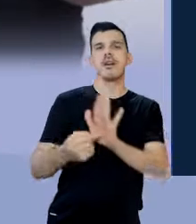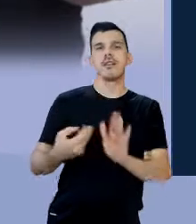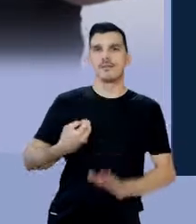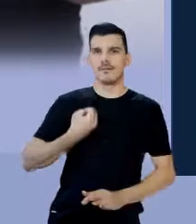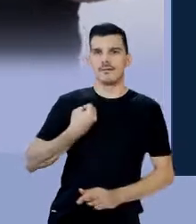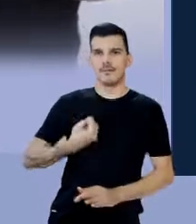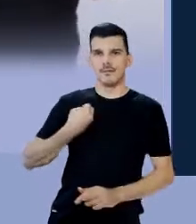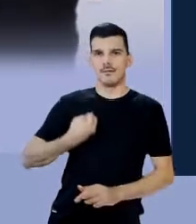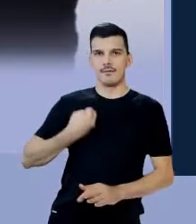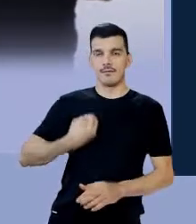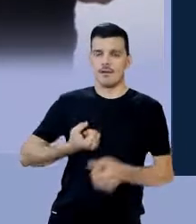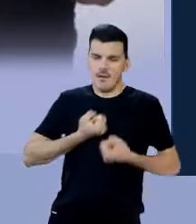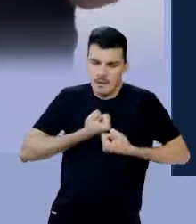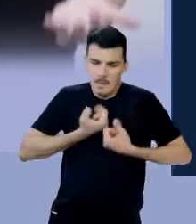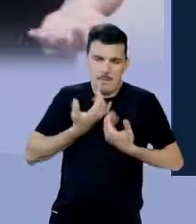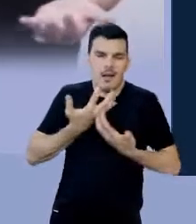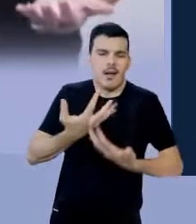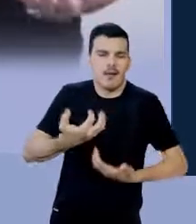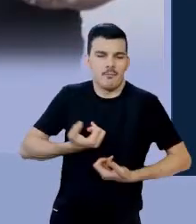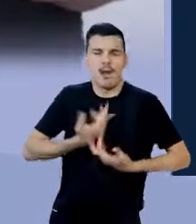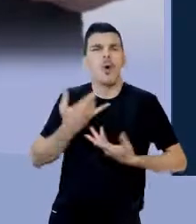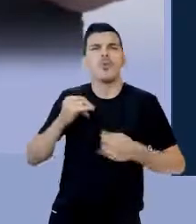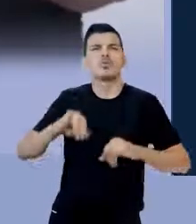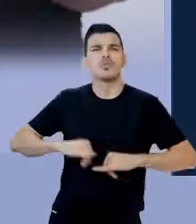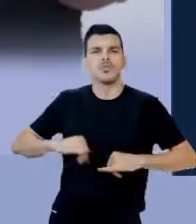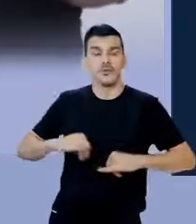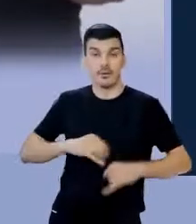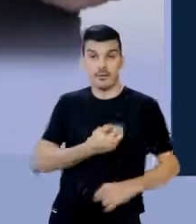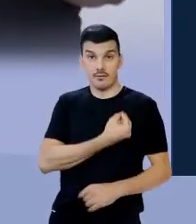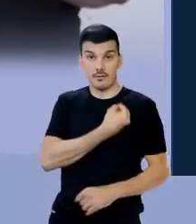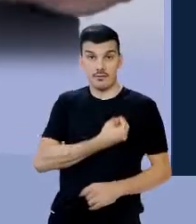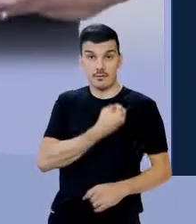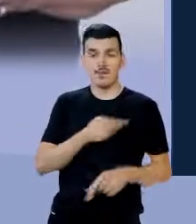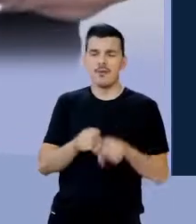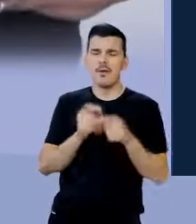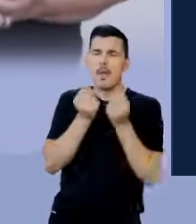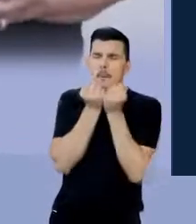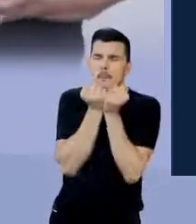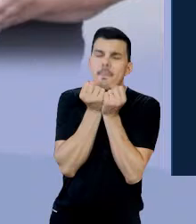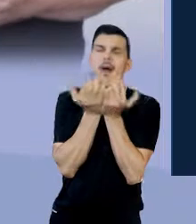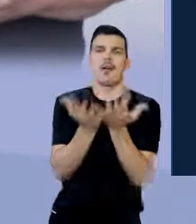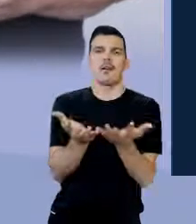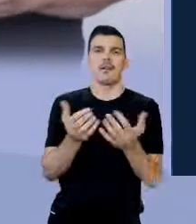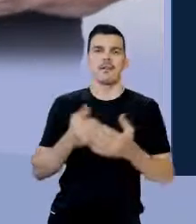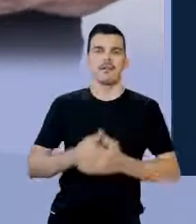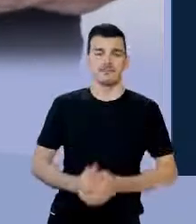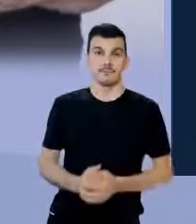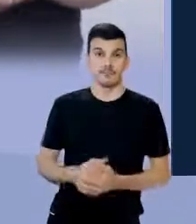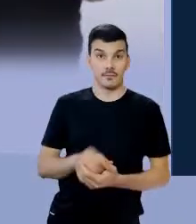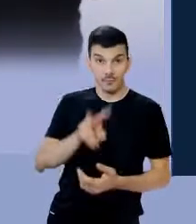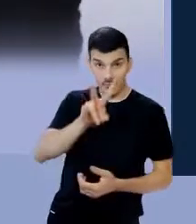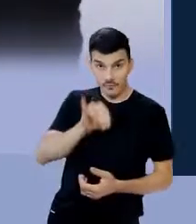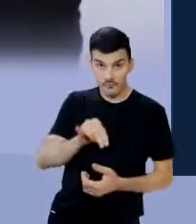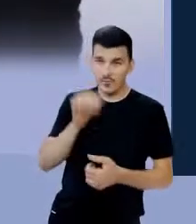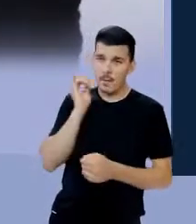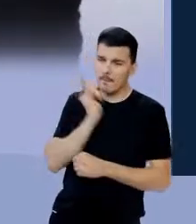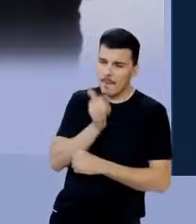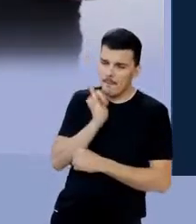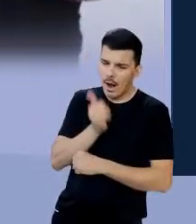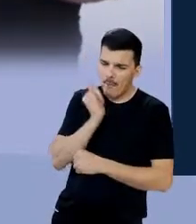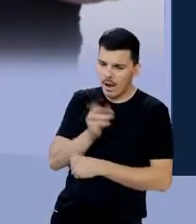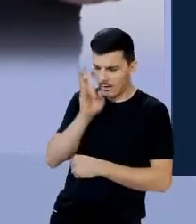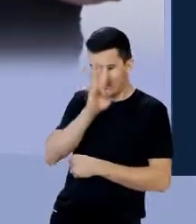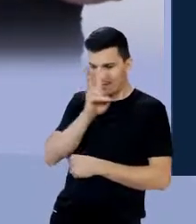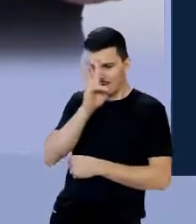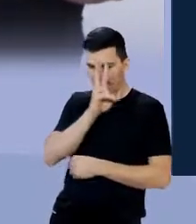situação vivida, para confessar o que passou e, sobretudo, para desabafar. Ele vai contar